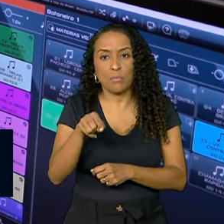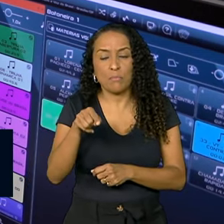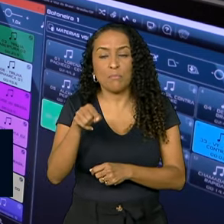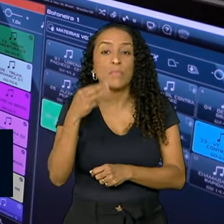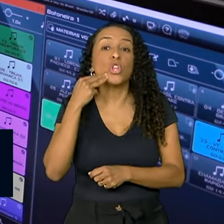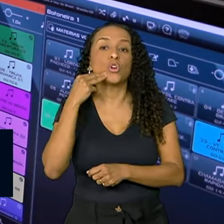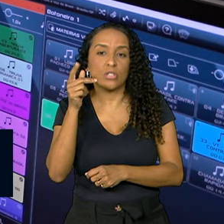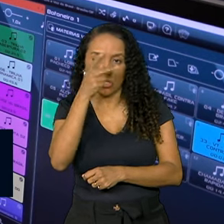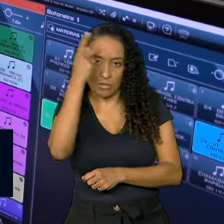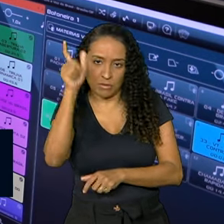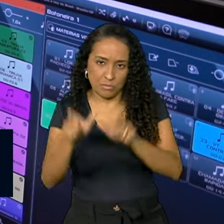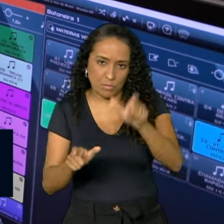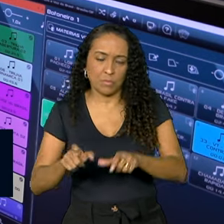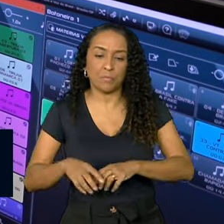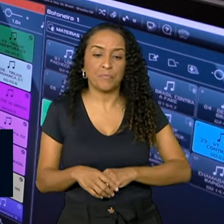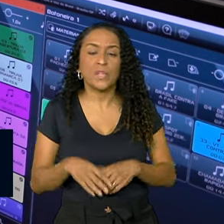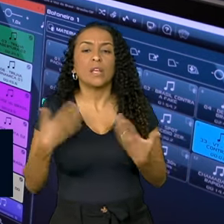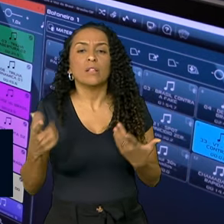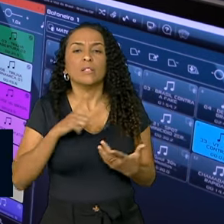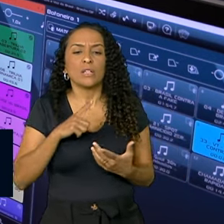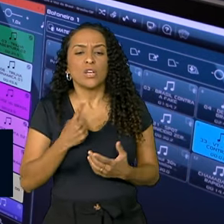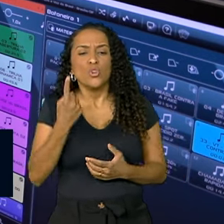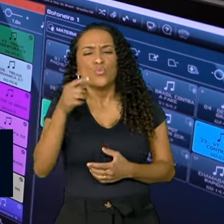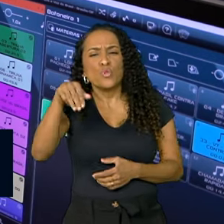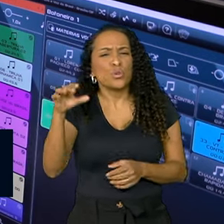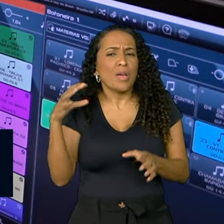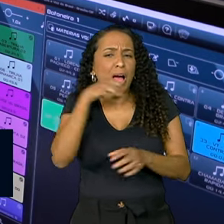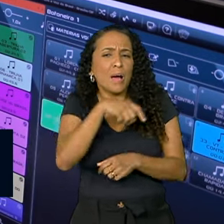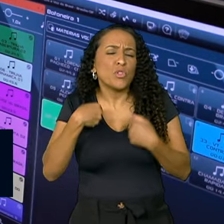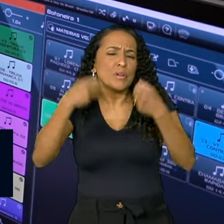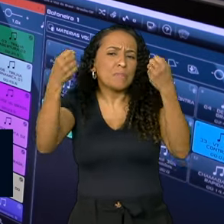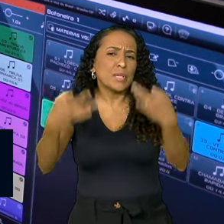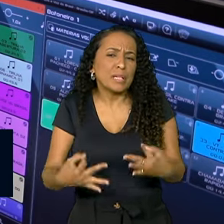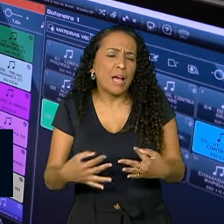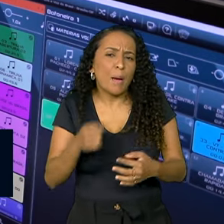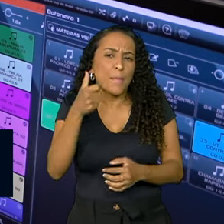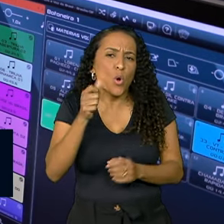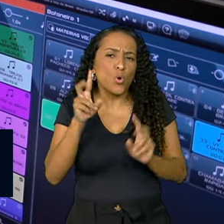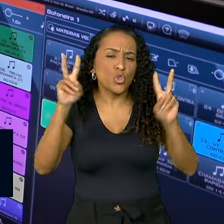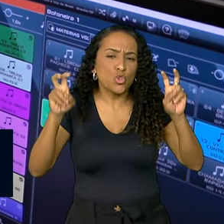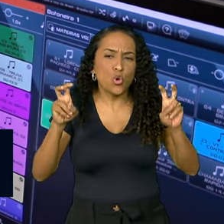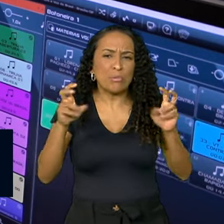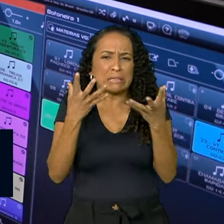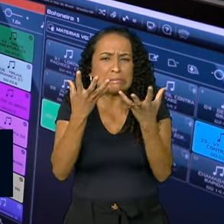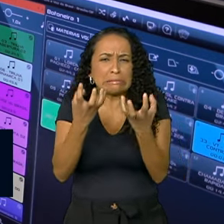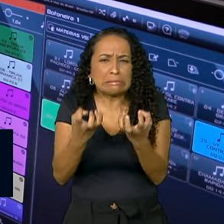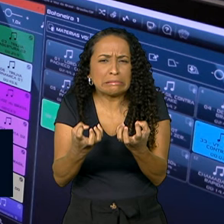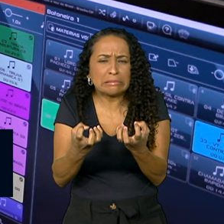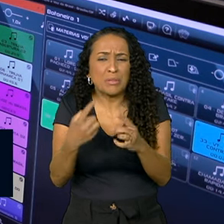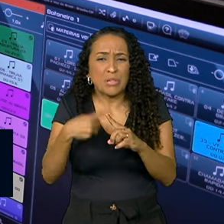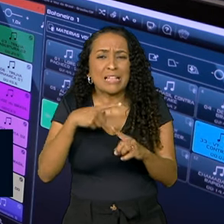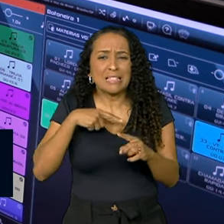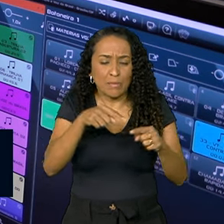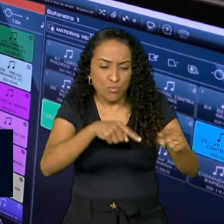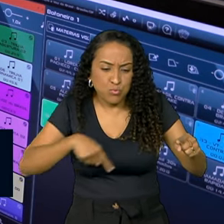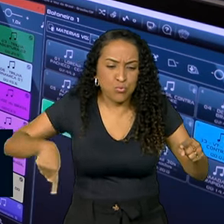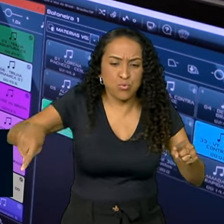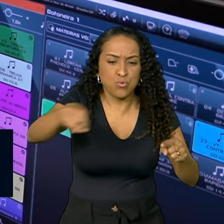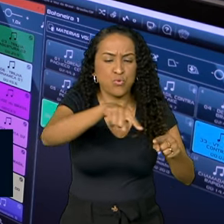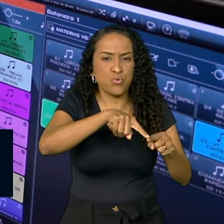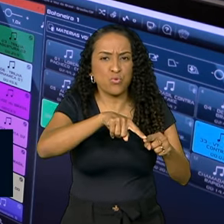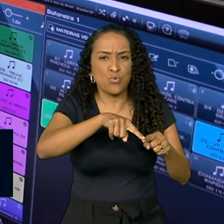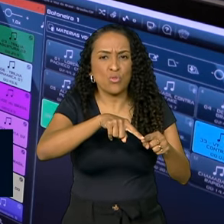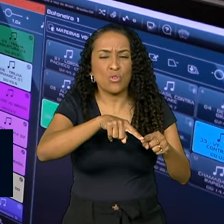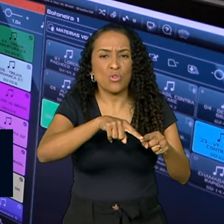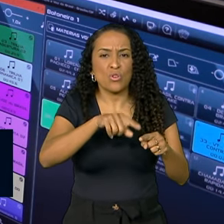milhões de habitantes agora secretário a gente só tem mais um minutinho mas eu queria que o senhor falasse um pouco sobre estiagem porque a gente sabe que a bacia do São Francisco se forma